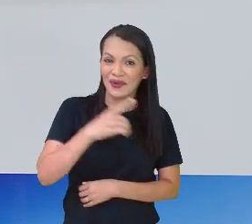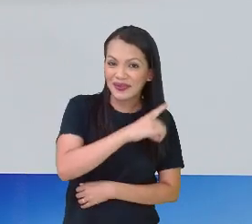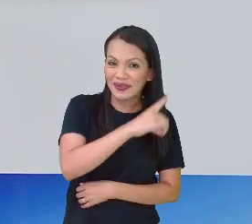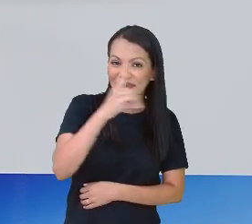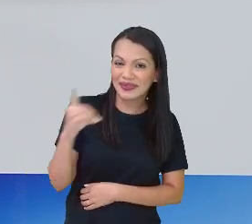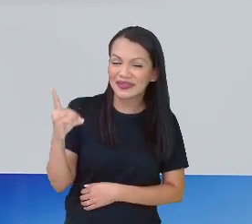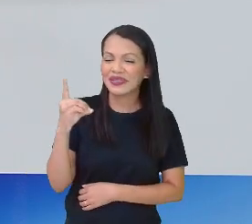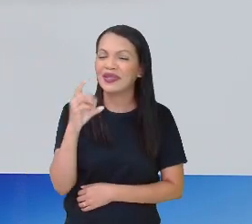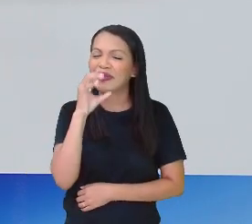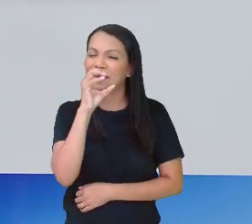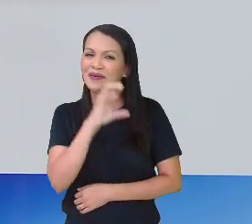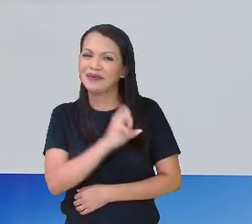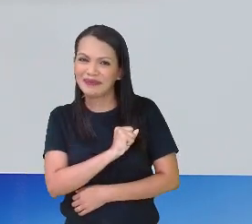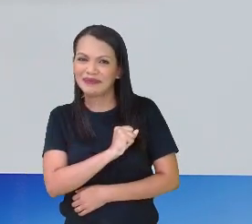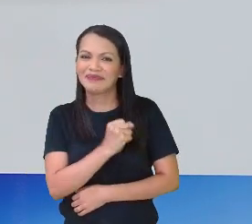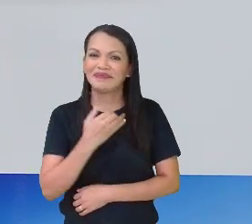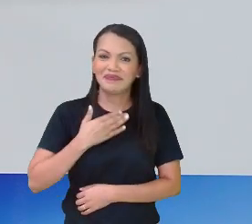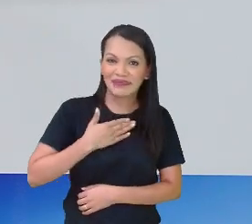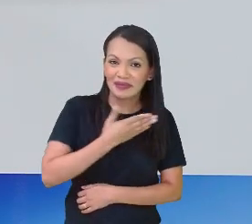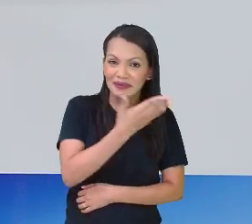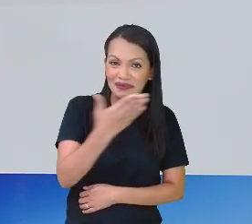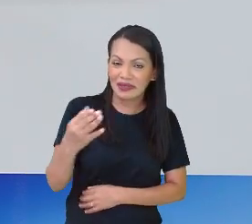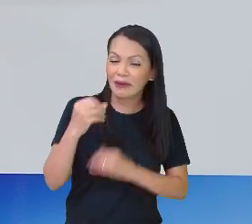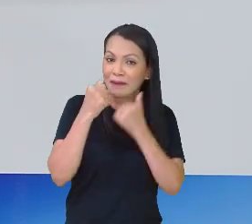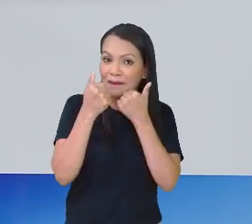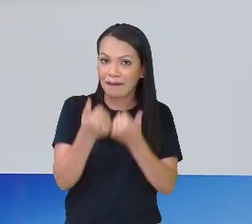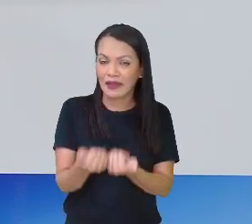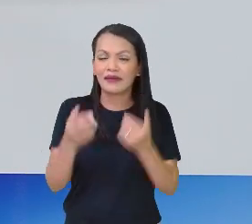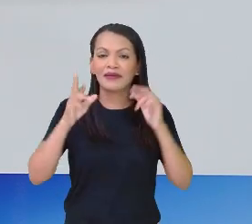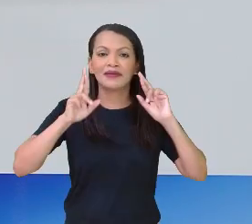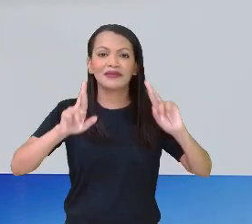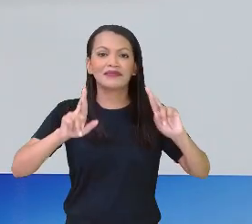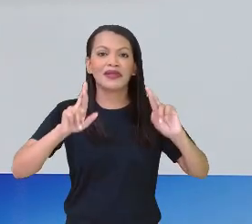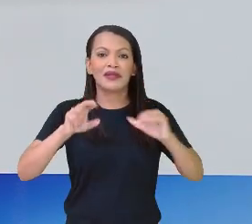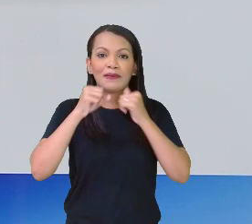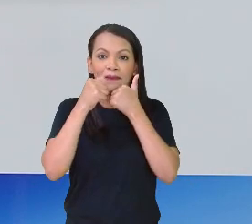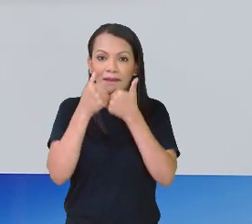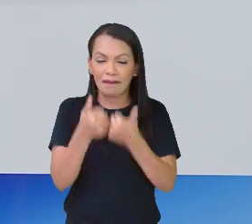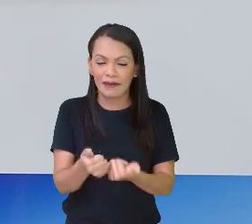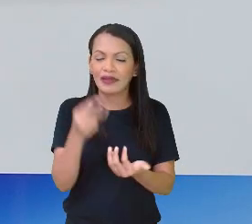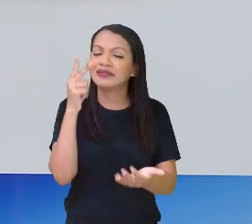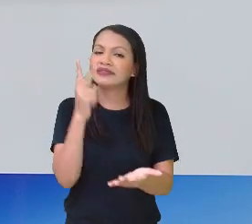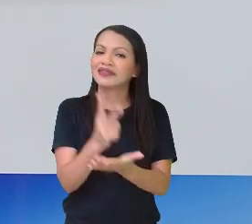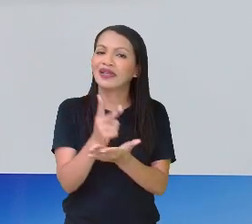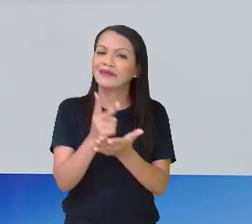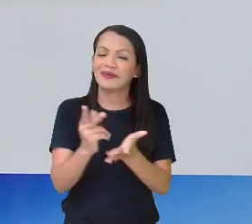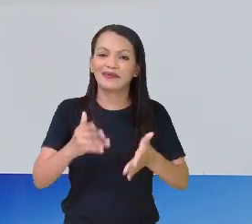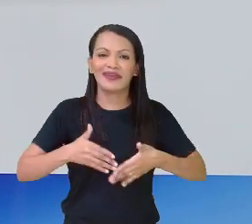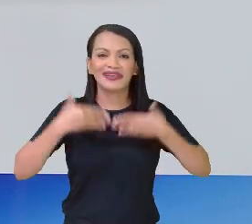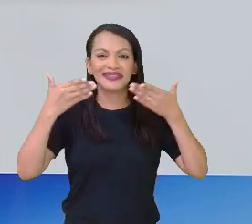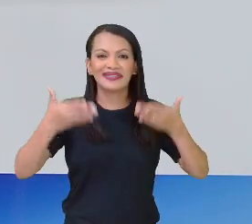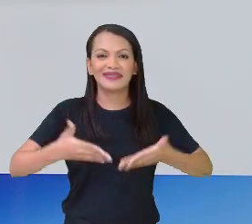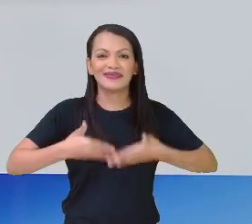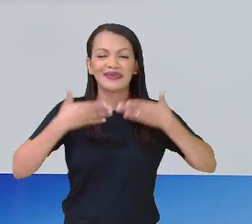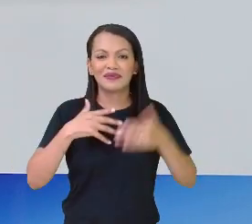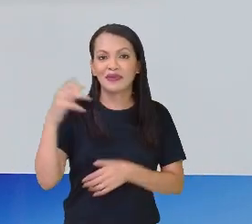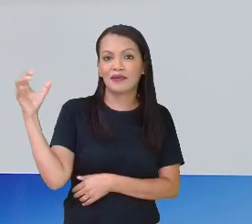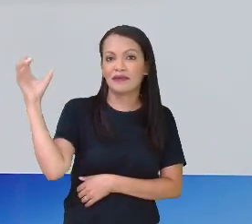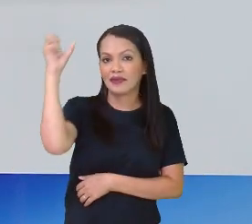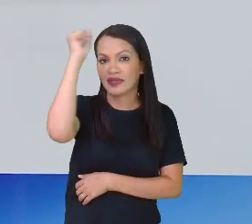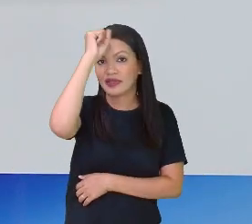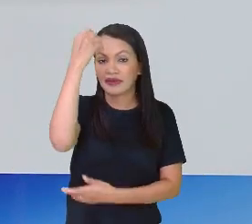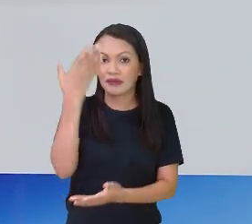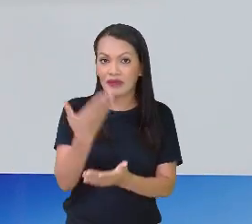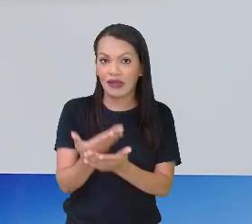dia, meus queridos, como vocês estão? Espero que, como sempre, estejam bem, animados e dispostos para mais uma aula